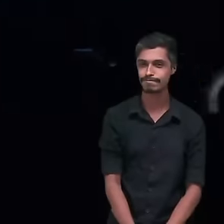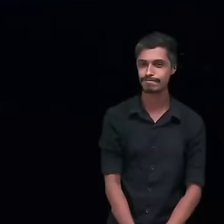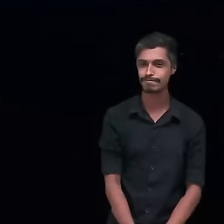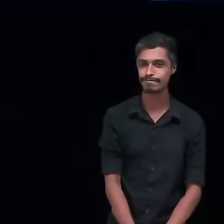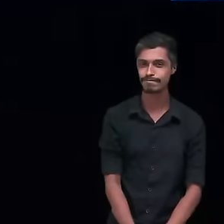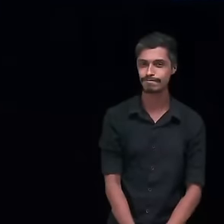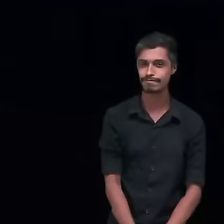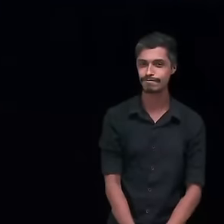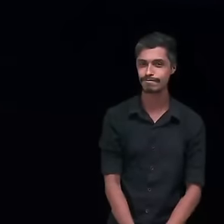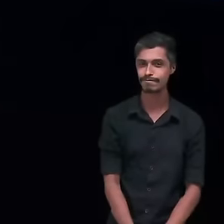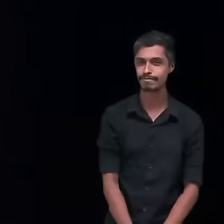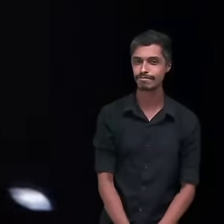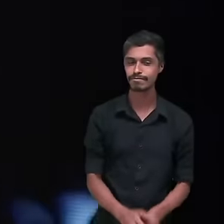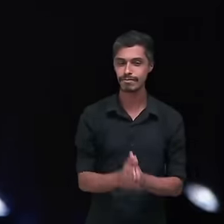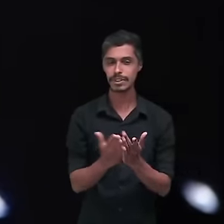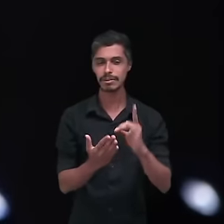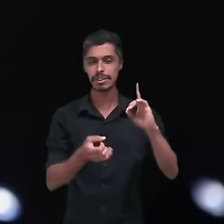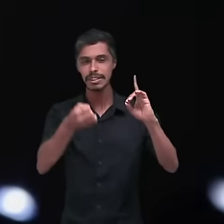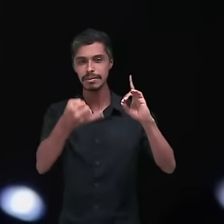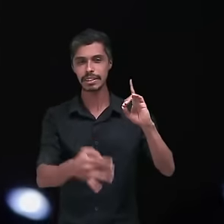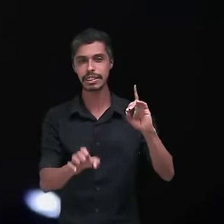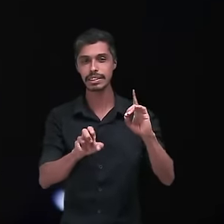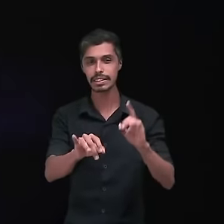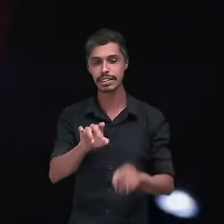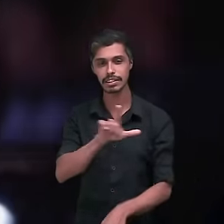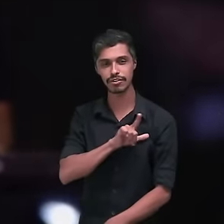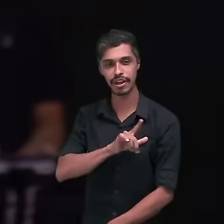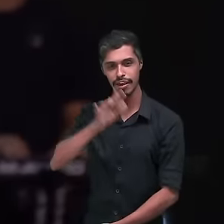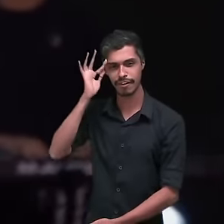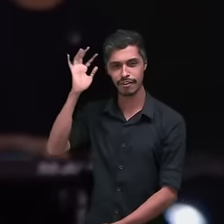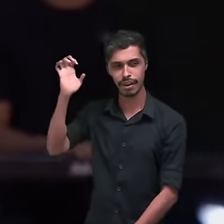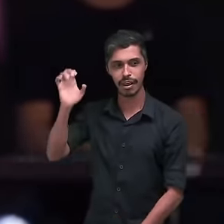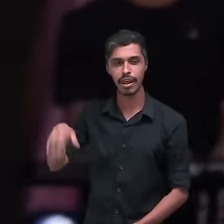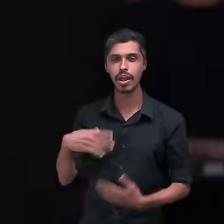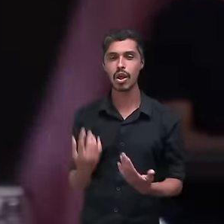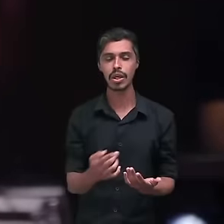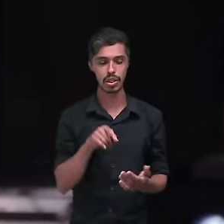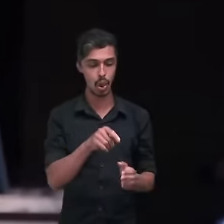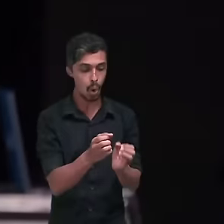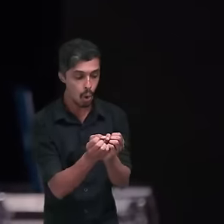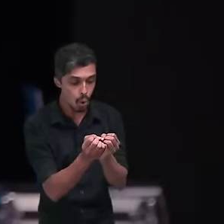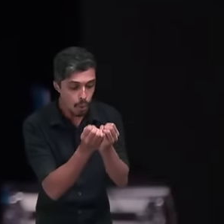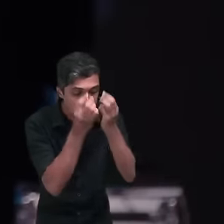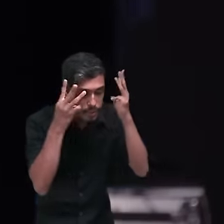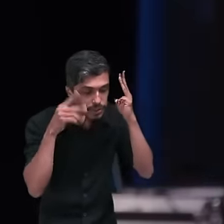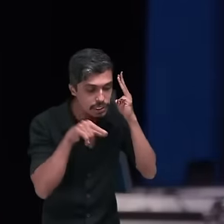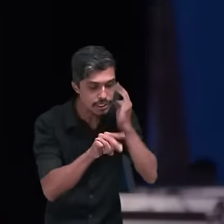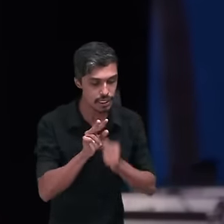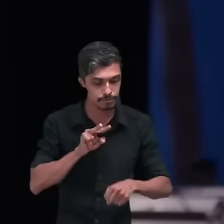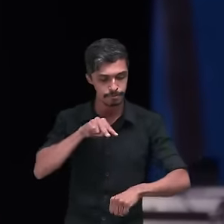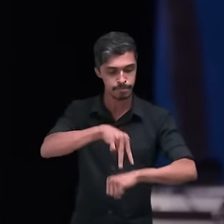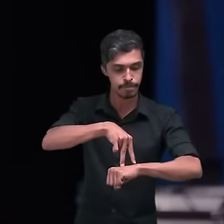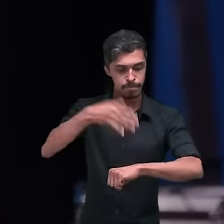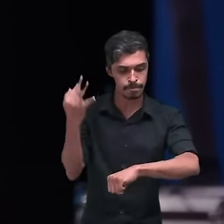Segundo, fala la Biblia que por la fe Moisés permaneció firme